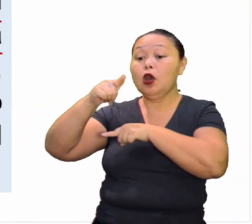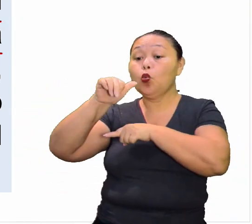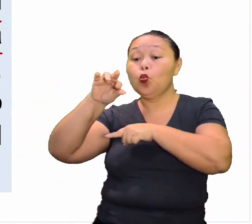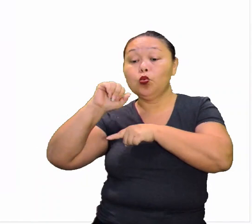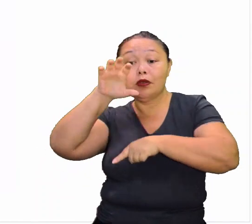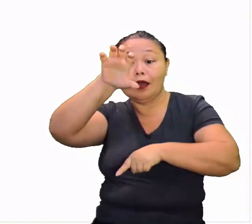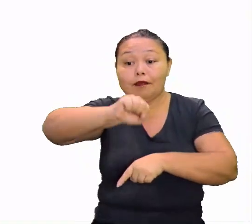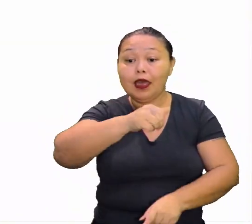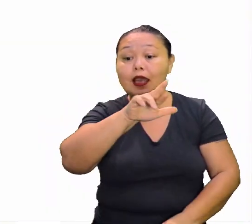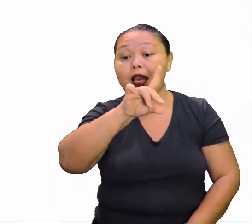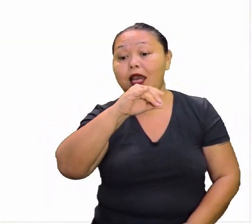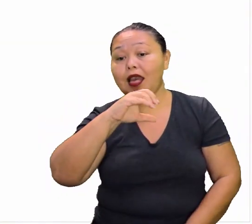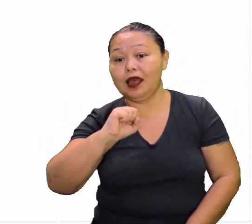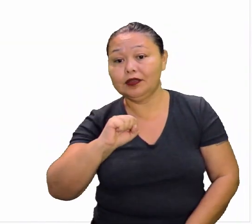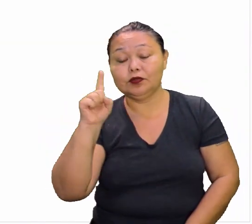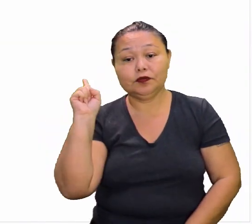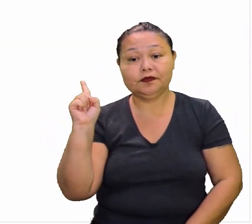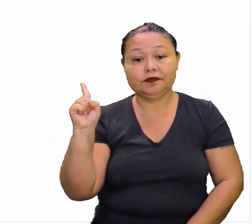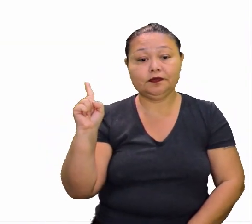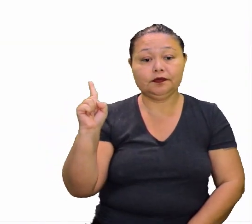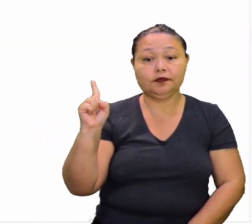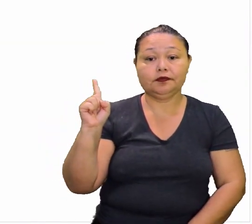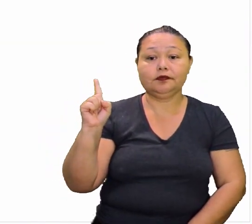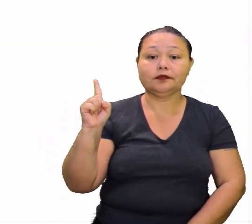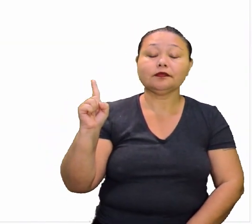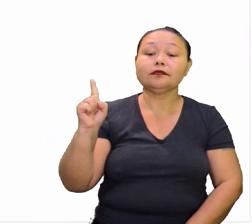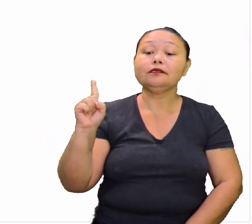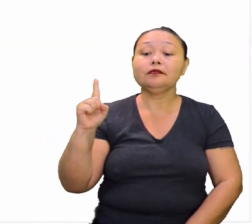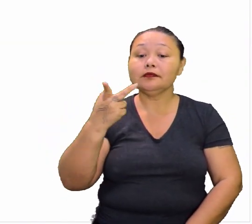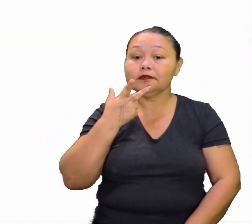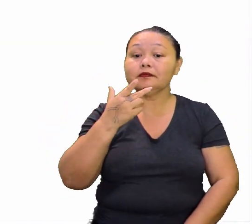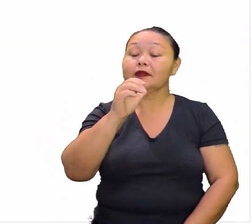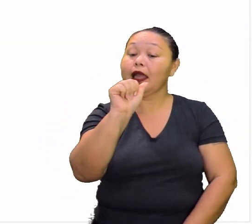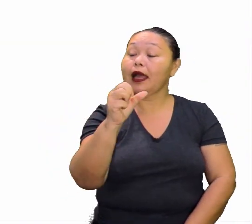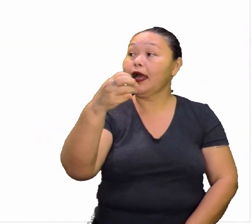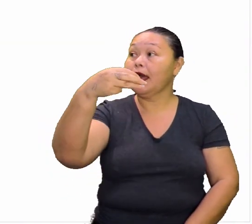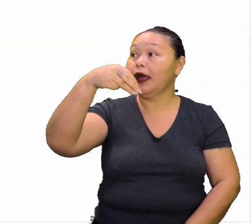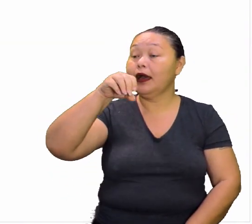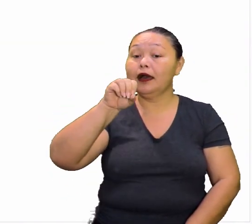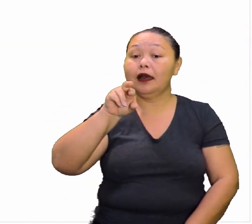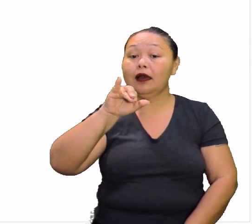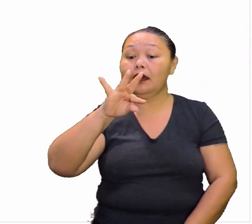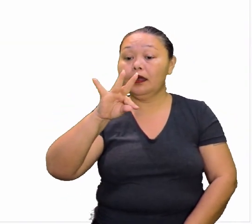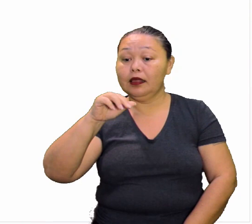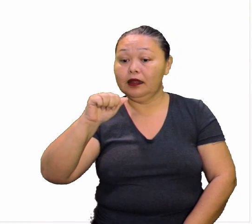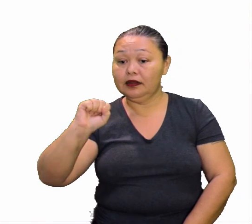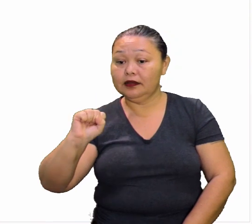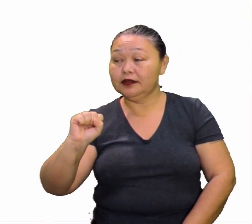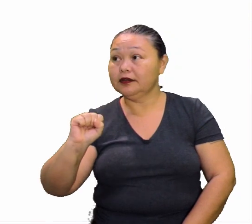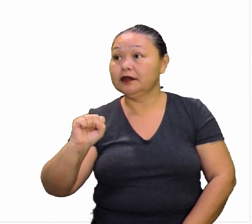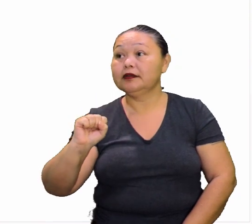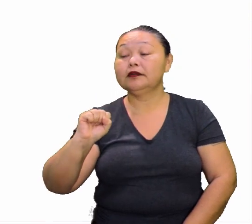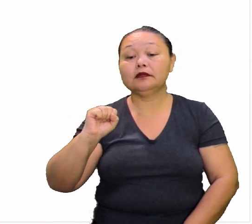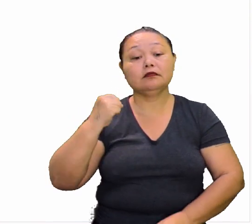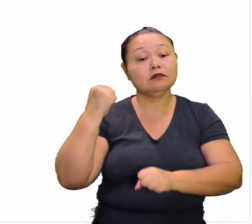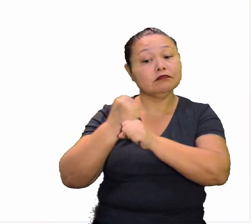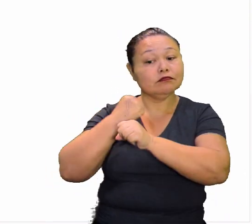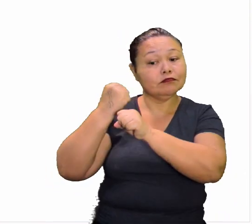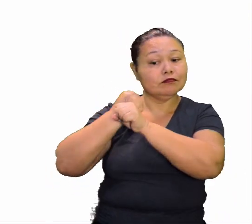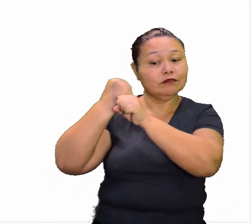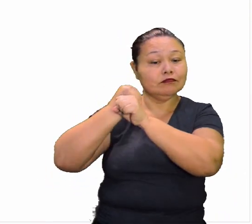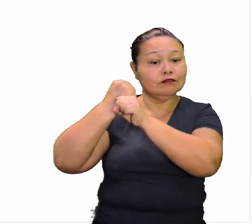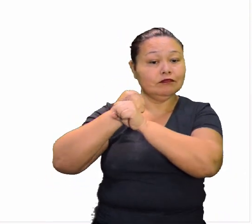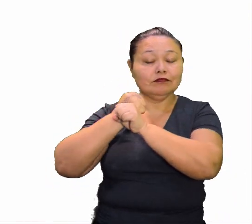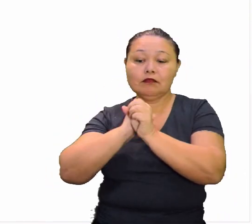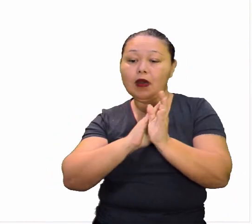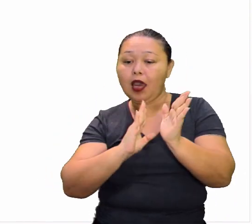gutis. Veja aí. Foram os amoritas, tá? Foram os amoritas que construíram a